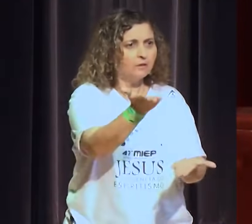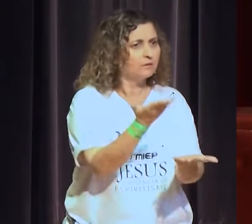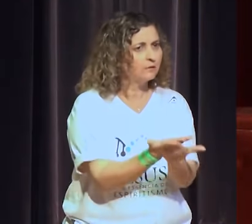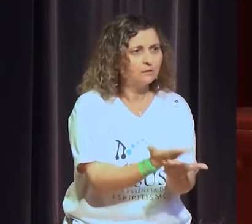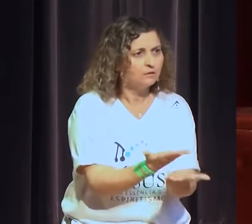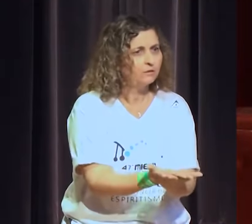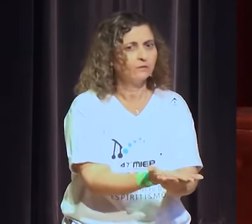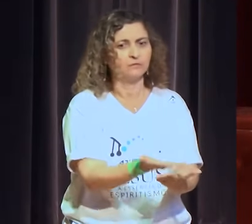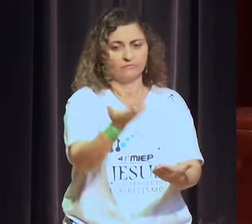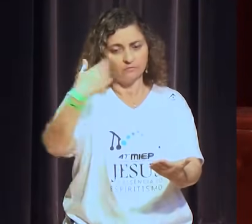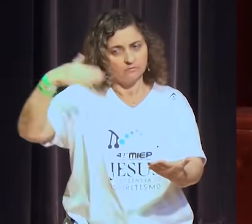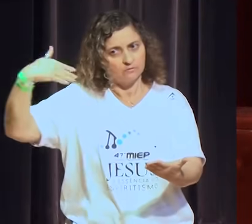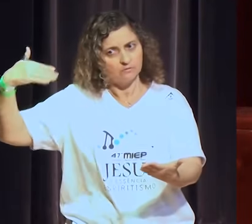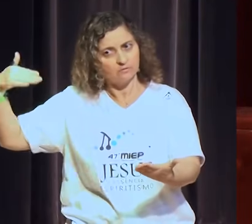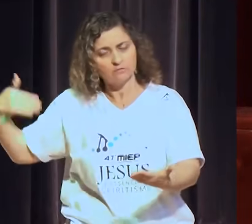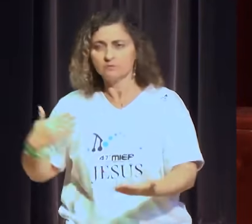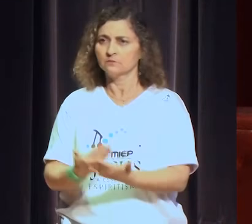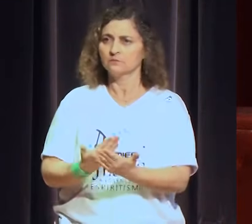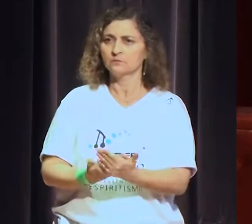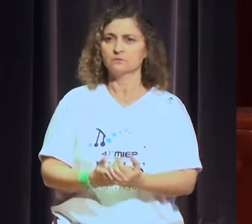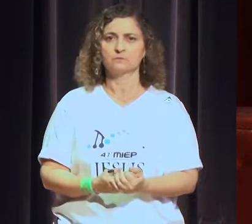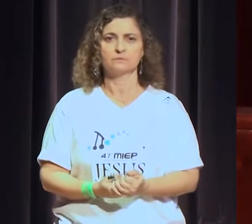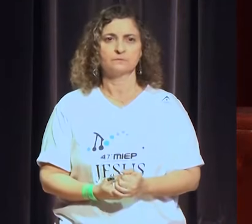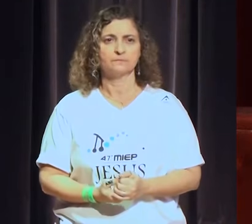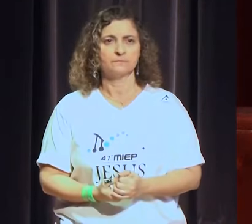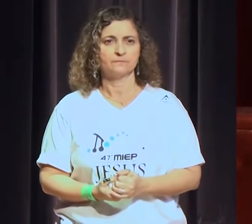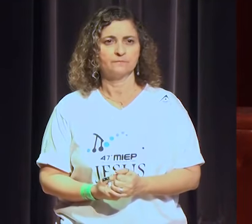Evangelização da infância, volta.